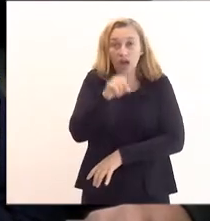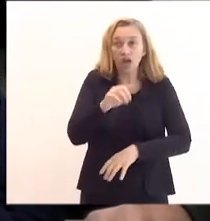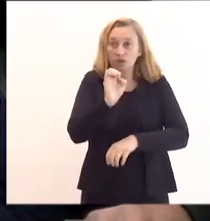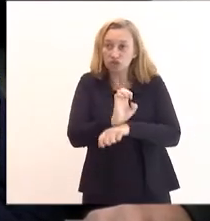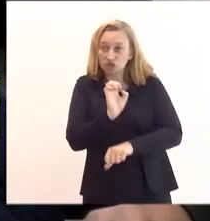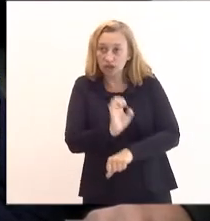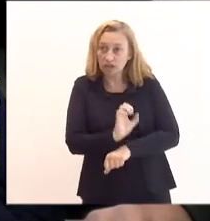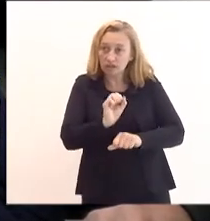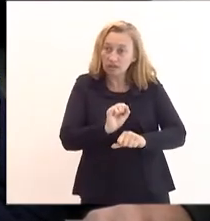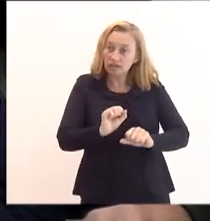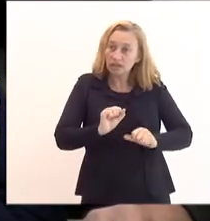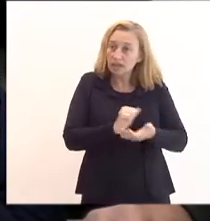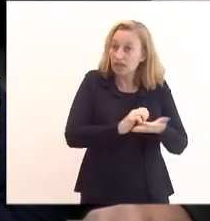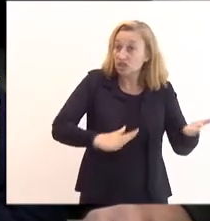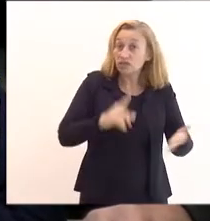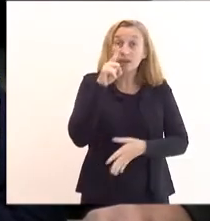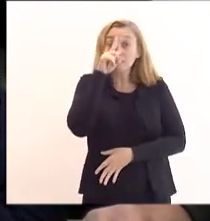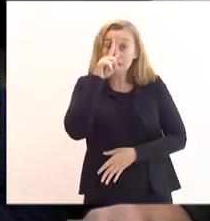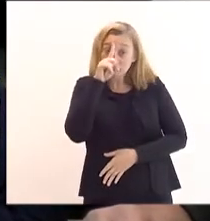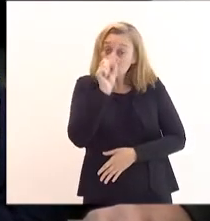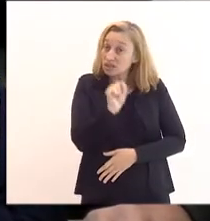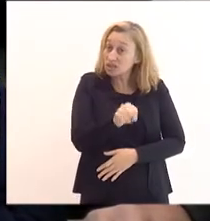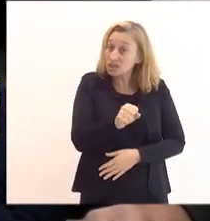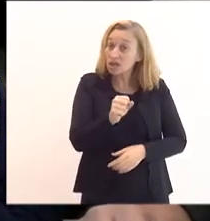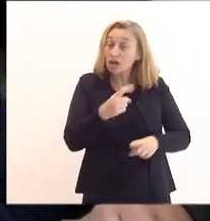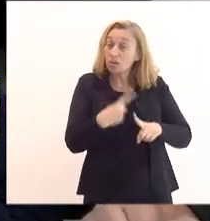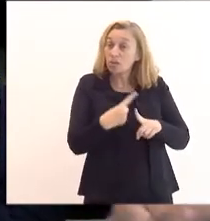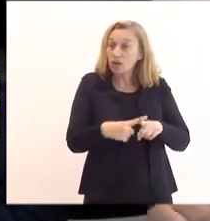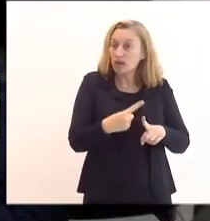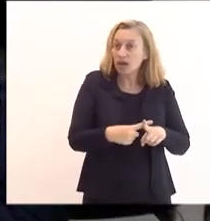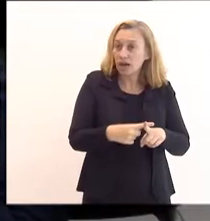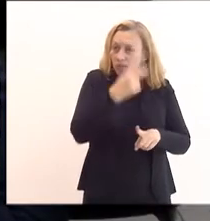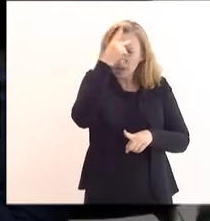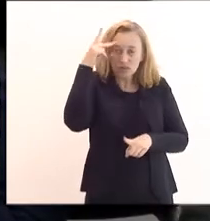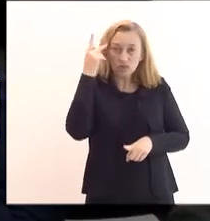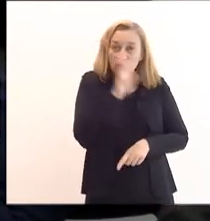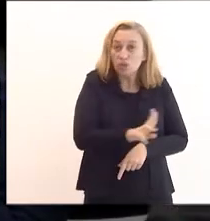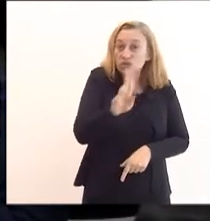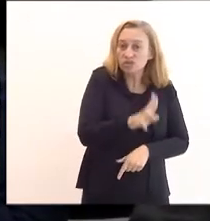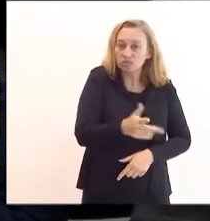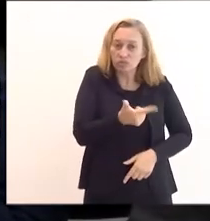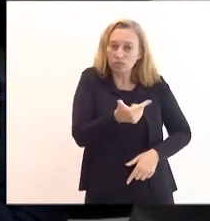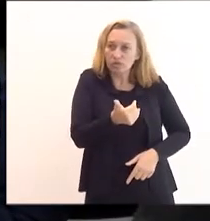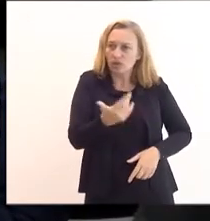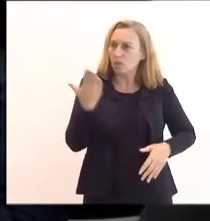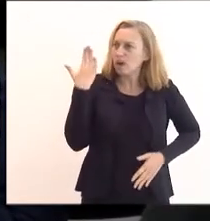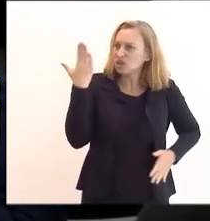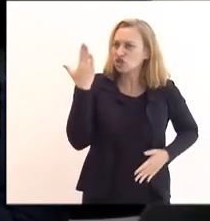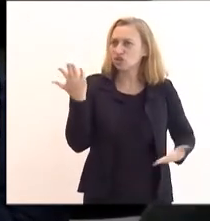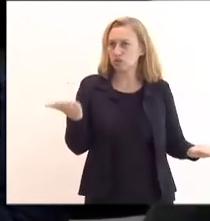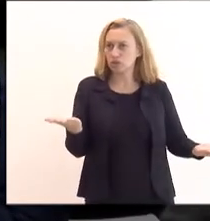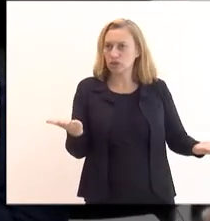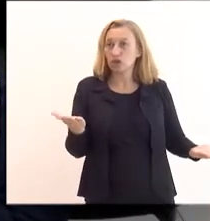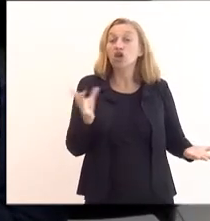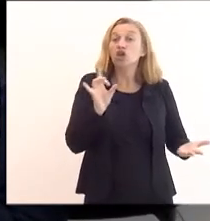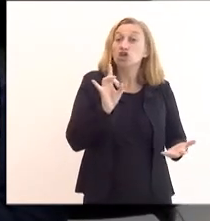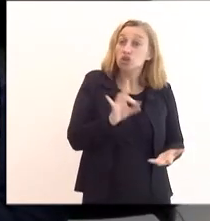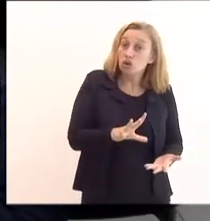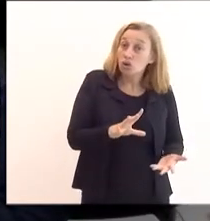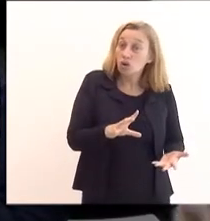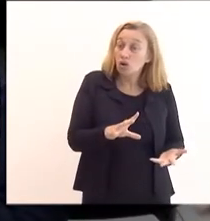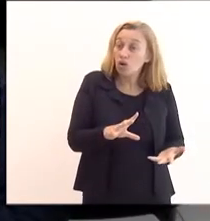em que a atividade é perigosa, porque o indivíduo está transitando com arma de fogo para lá e para cá, é uma atividade perigosa e isso só vai dar